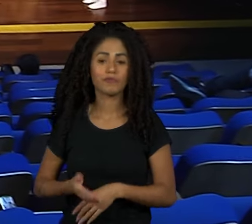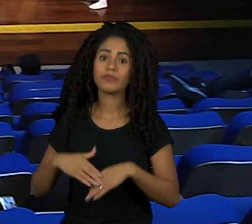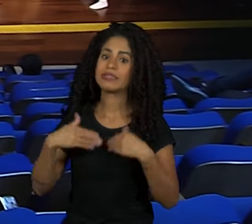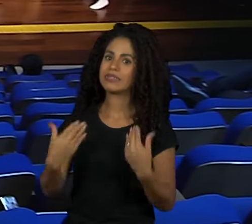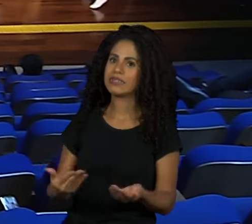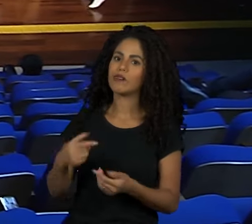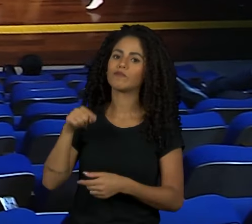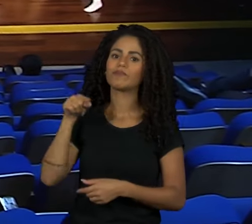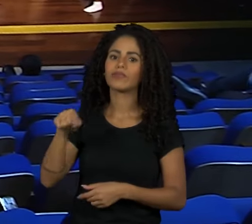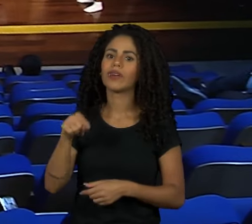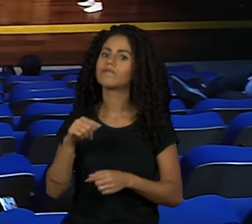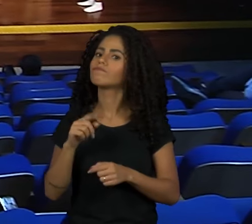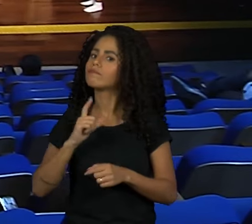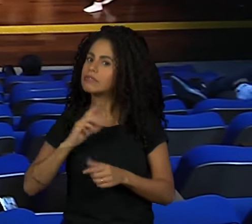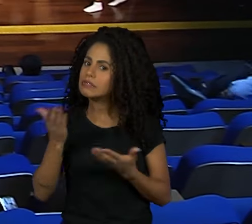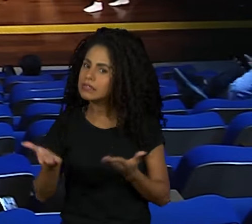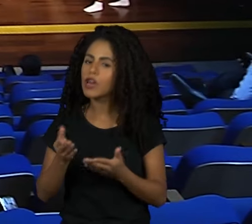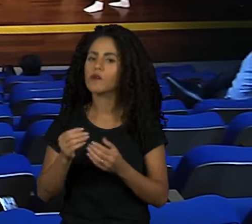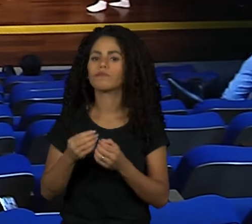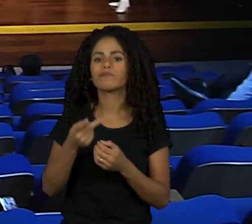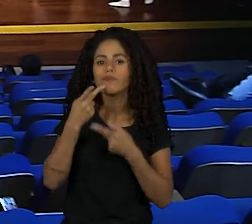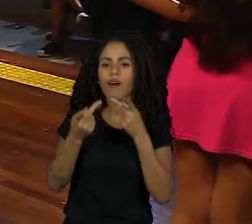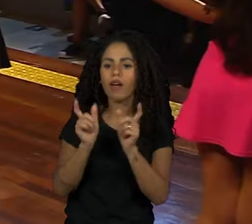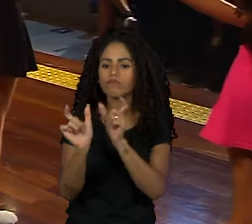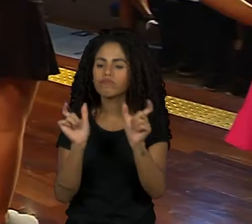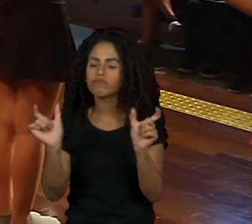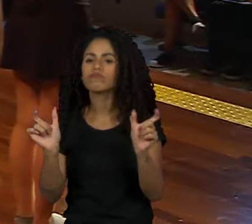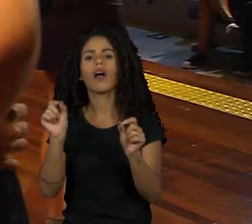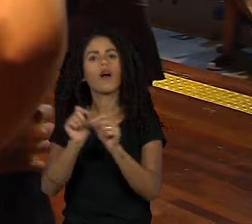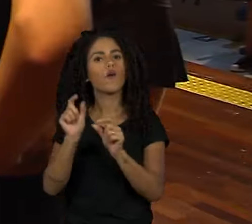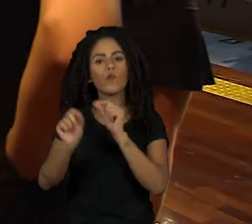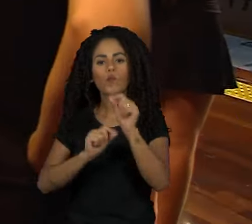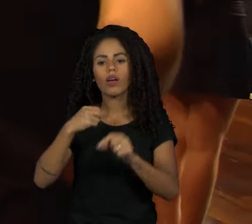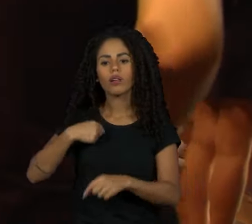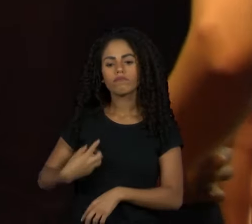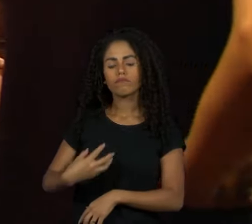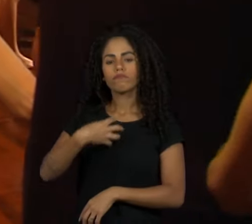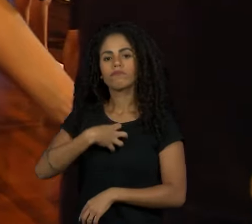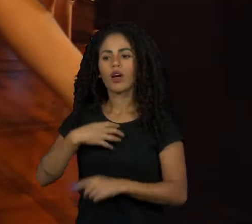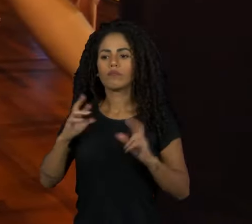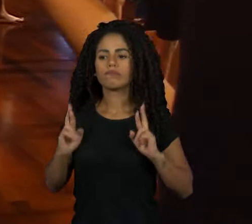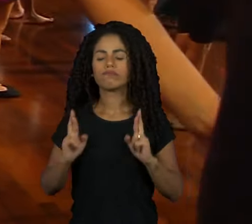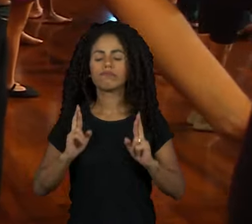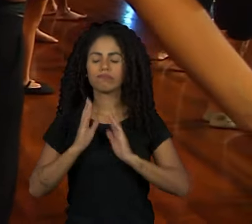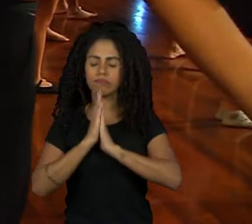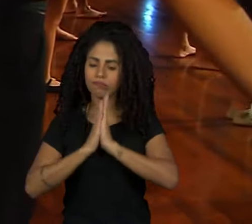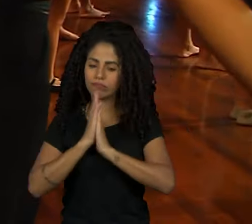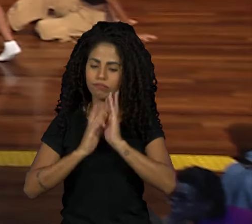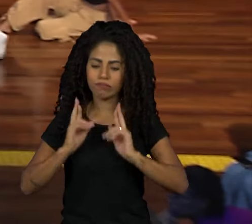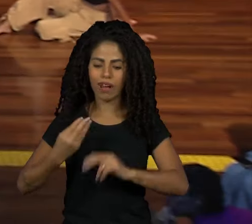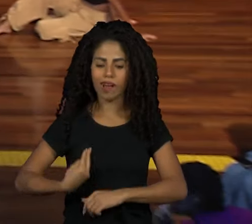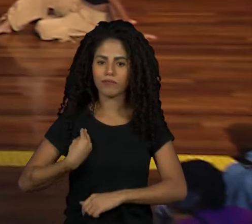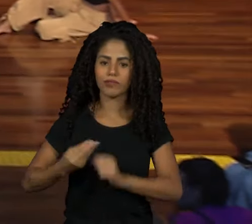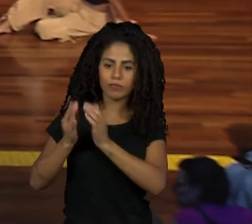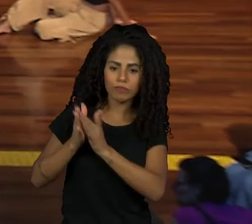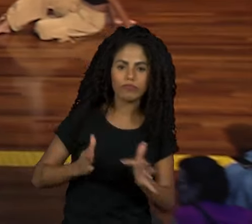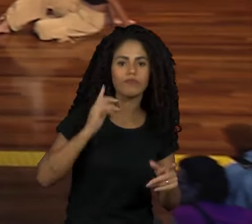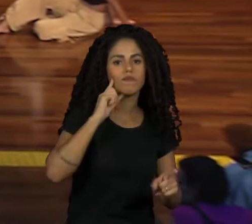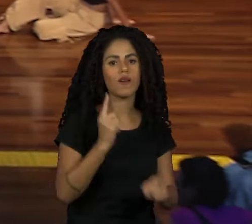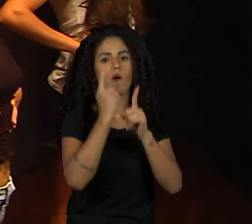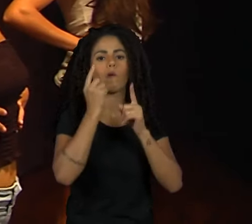apareceu muitas vezes nas falas dos estudantes. É como se eles tivessem esperado a vida inteira pelo encontro